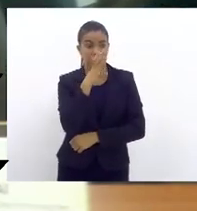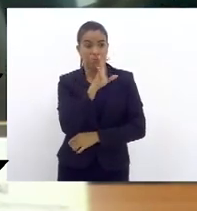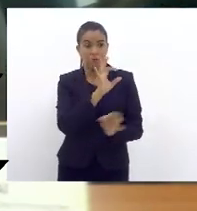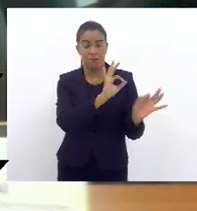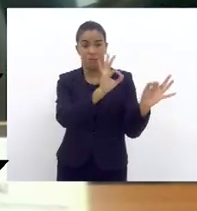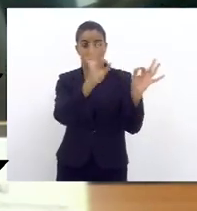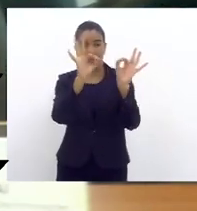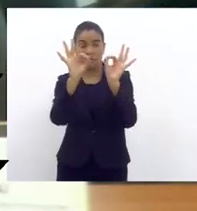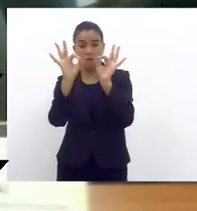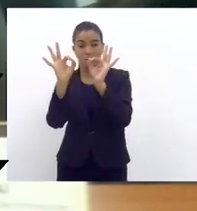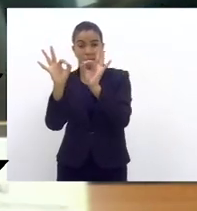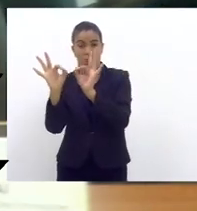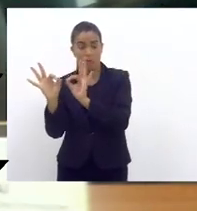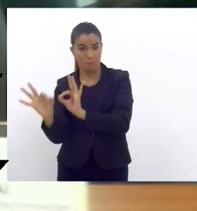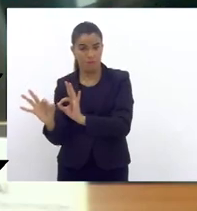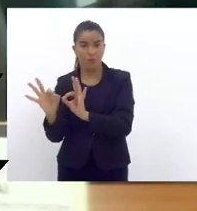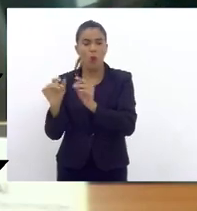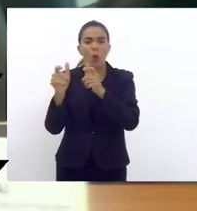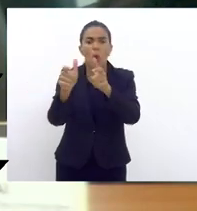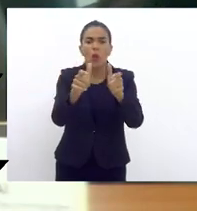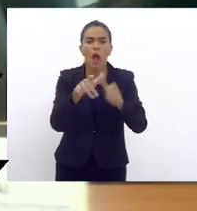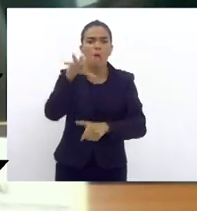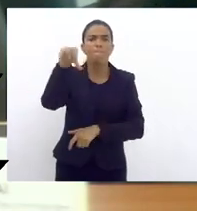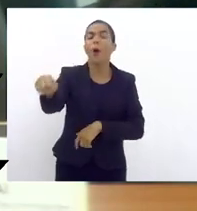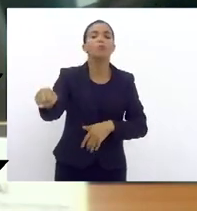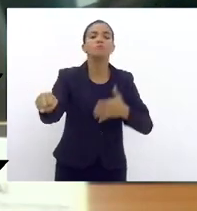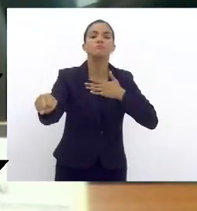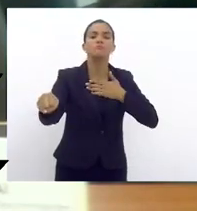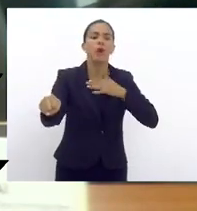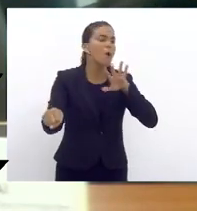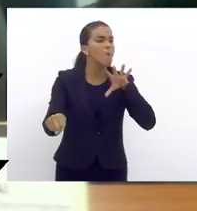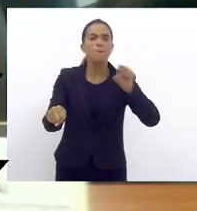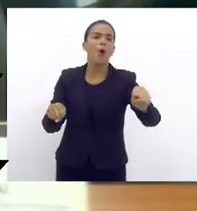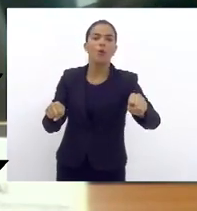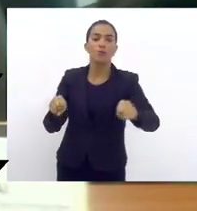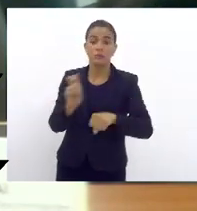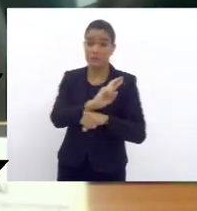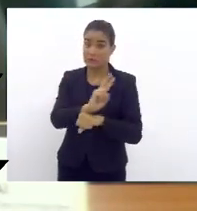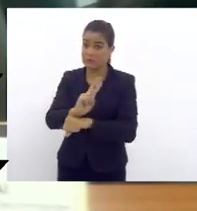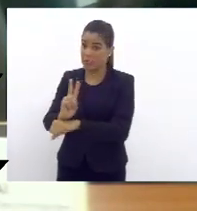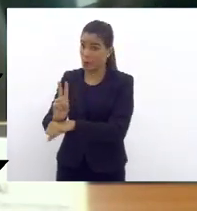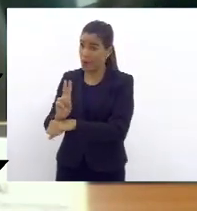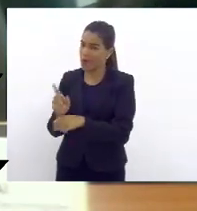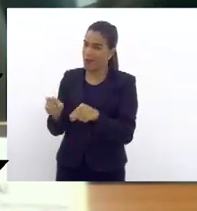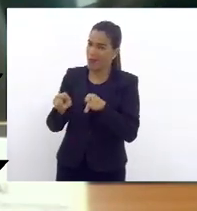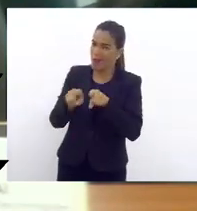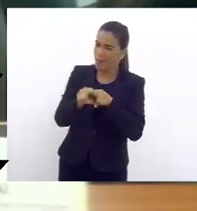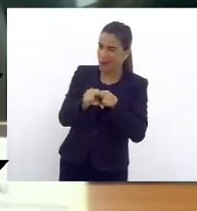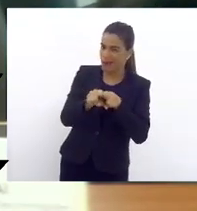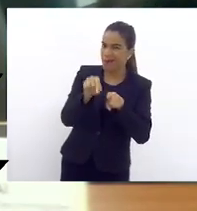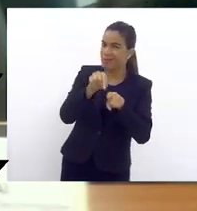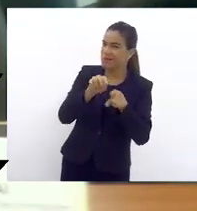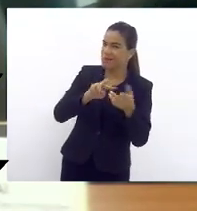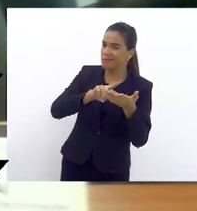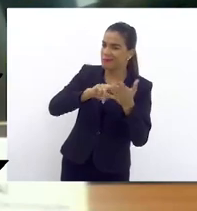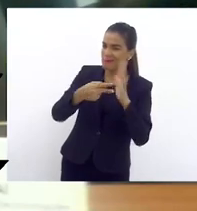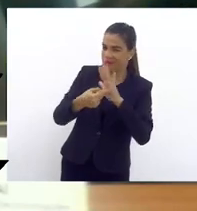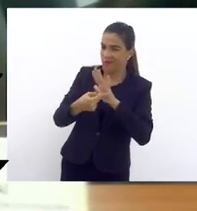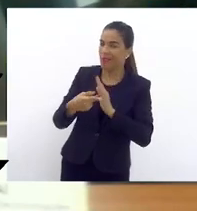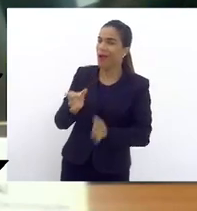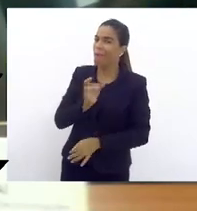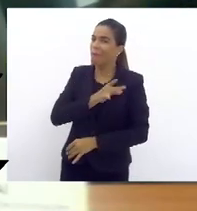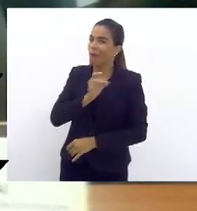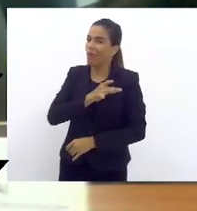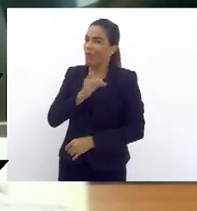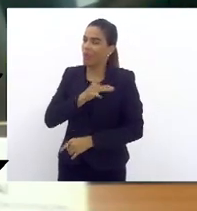da tomada de determinados territórios é por forças de segurança paralelas que na verdade implementam medo e